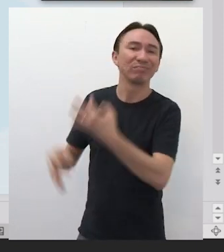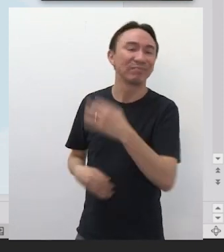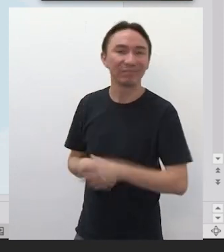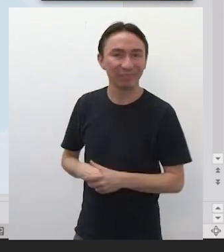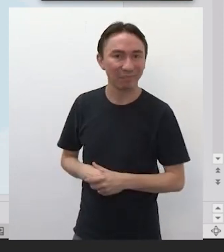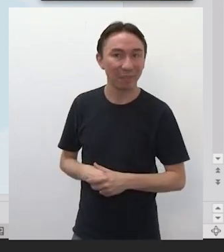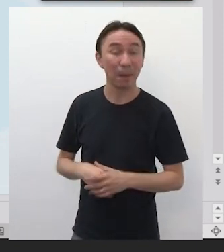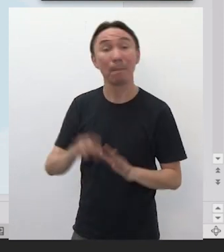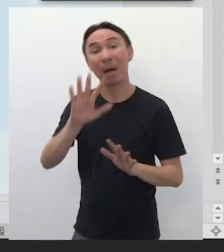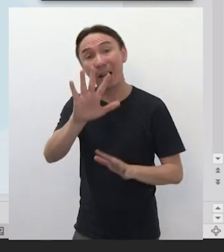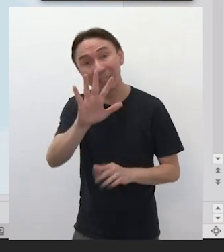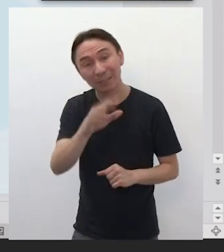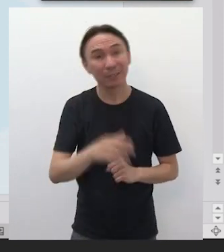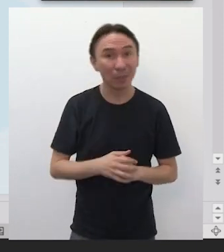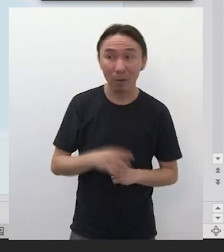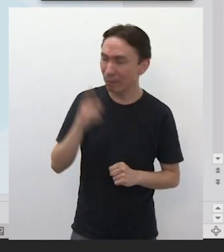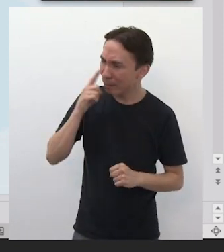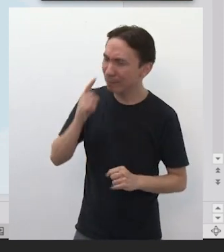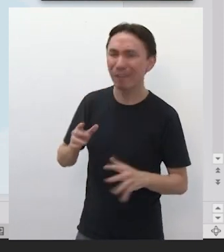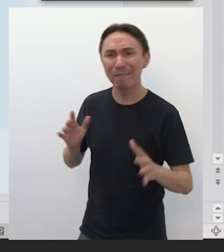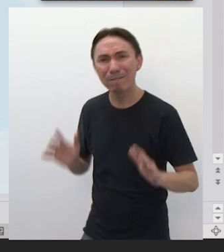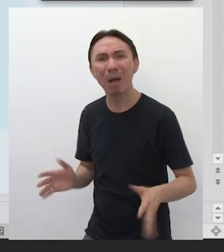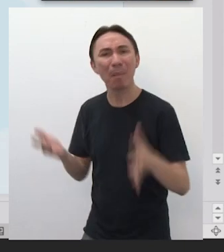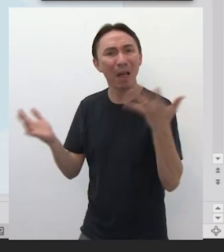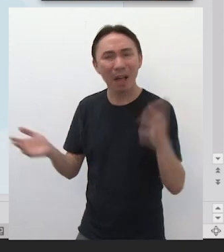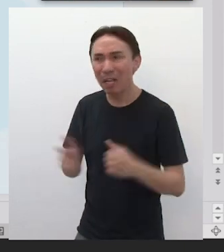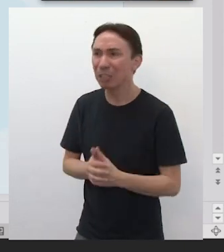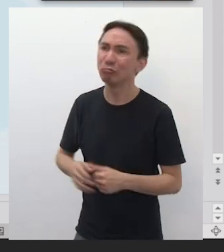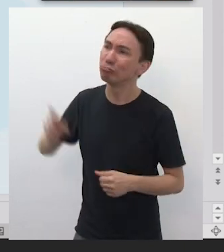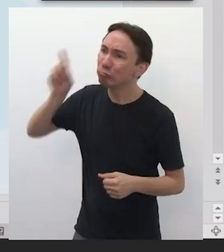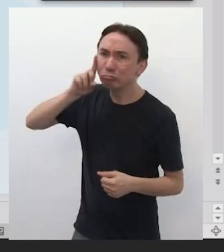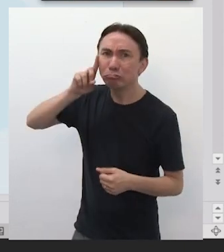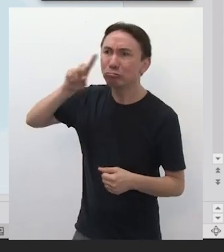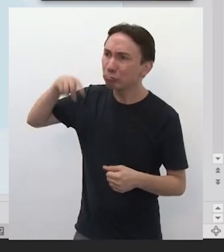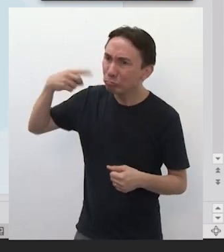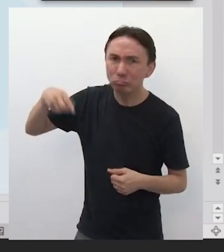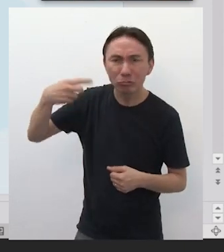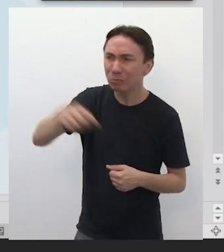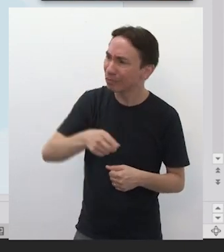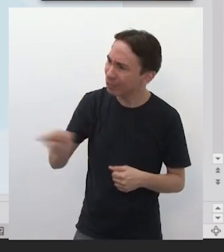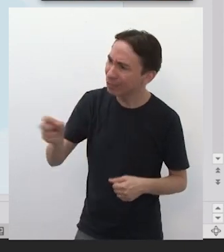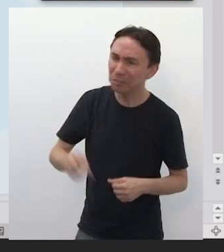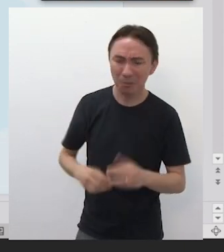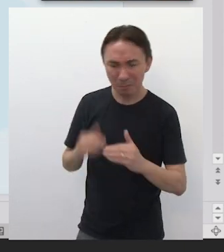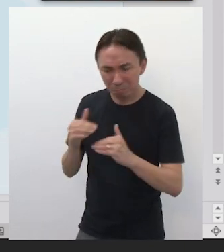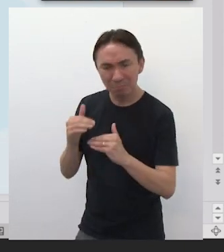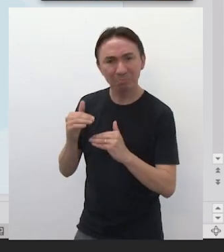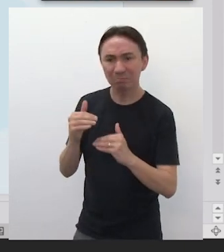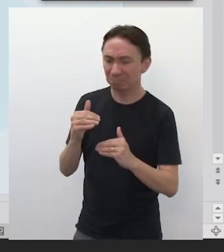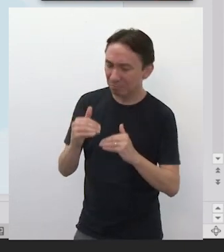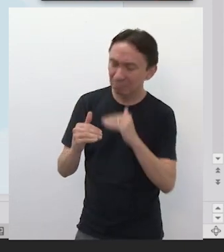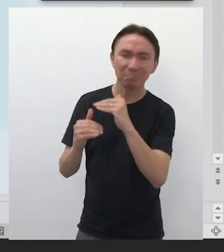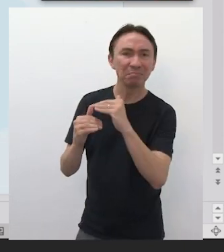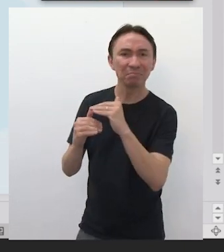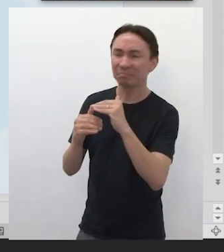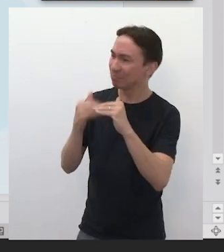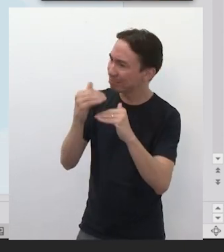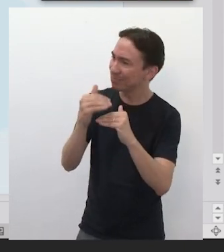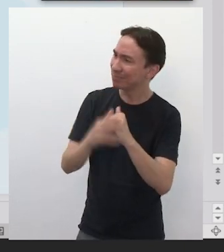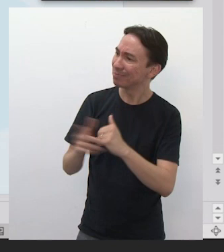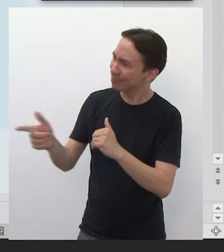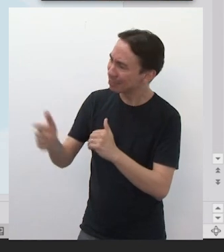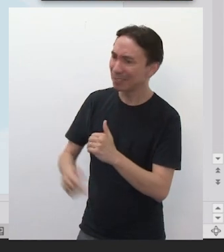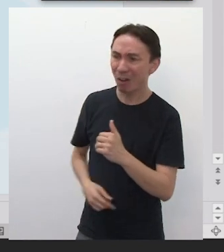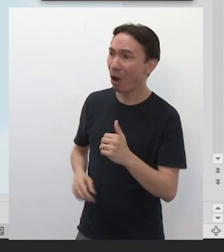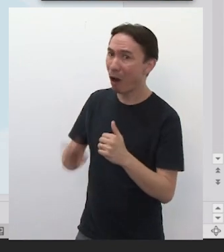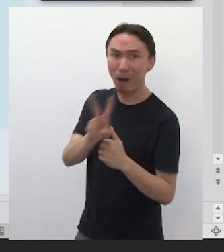lá, cada dia que passa, você tem conseguido vencer um desafio. Você vai conseguir.